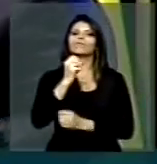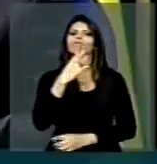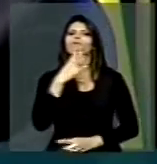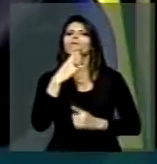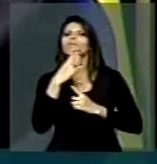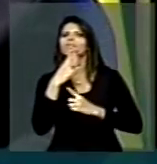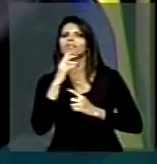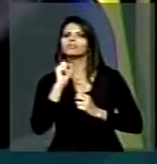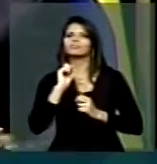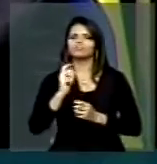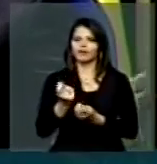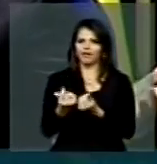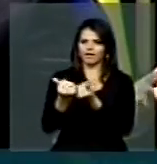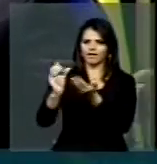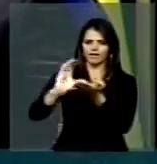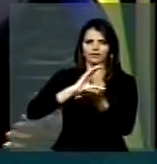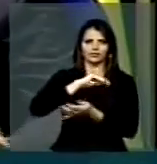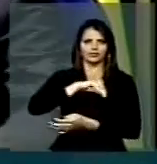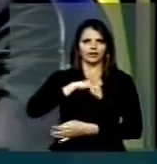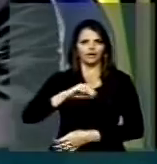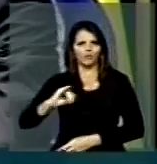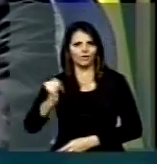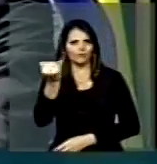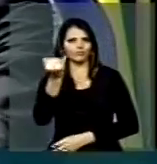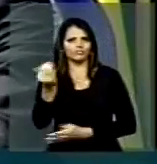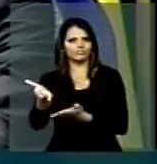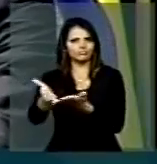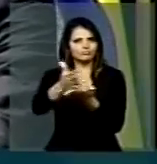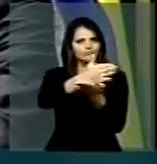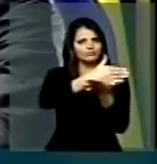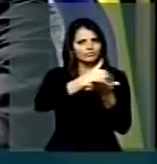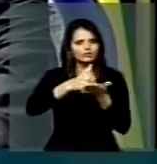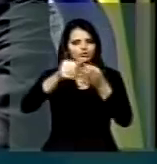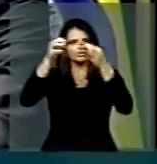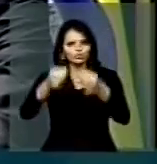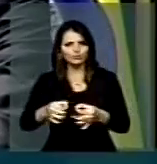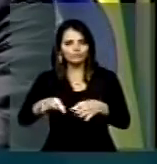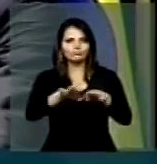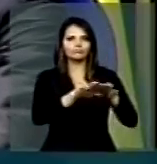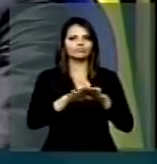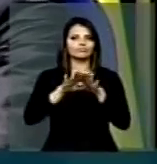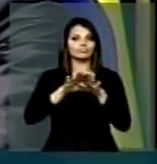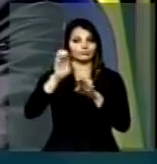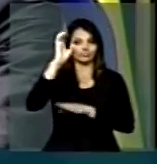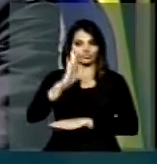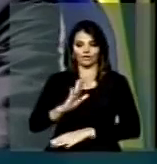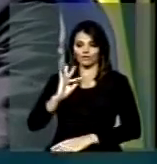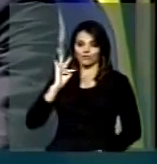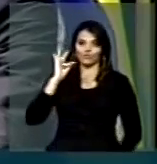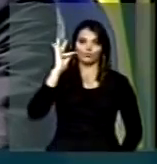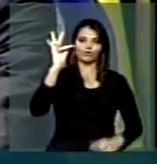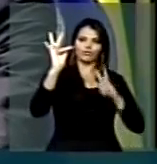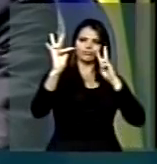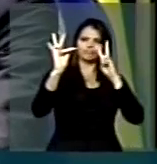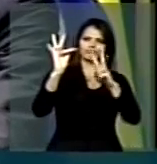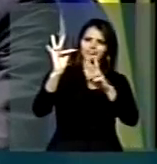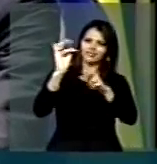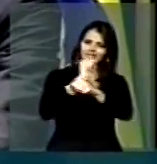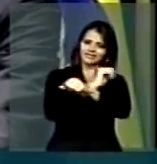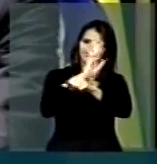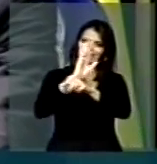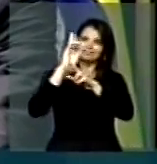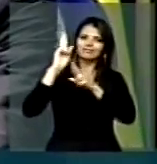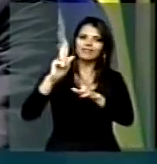as oportunidades sejam distribuídos com justiça. Enfim, um país que olhe o seu futuro com mais esperança e